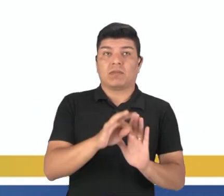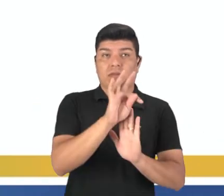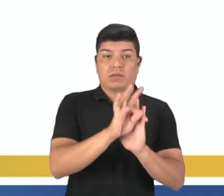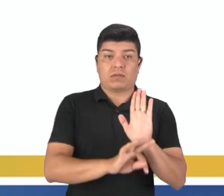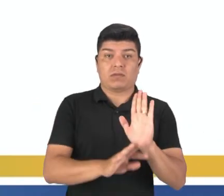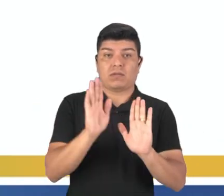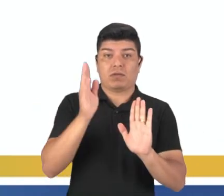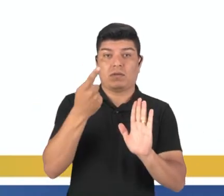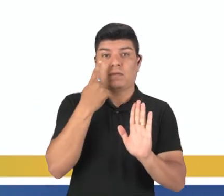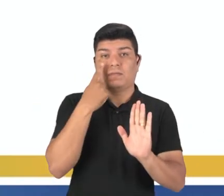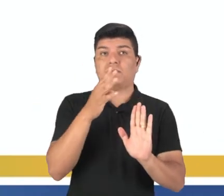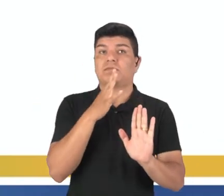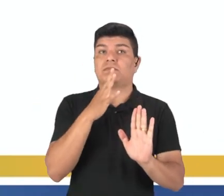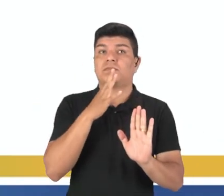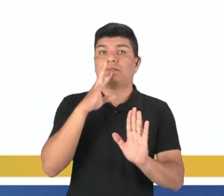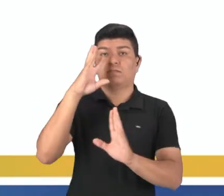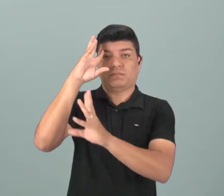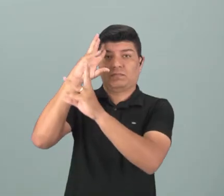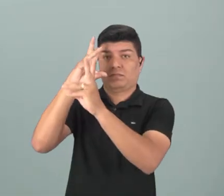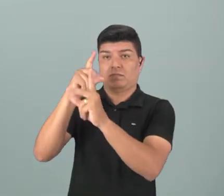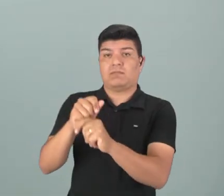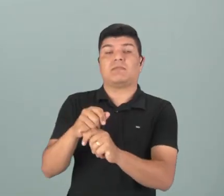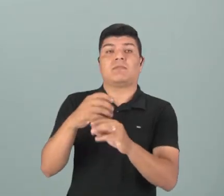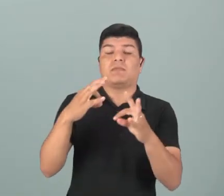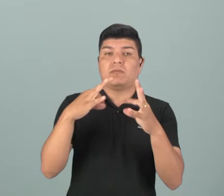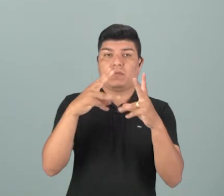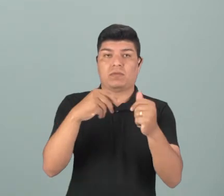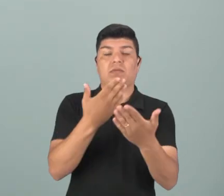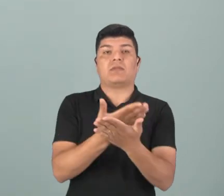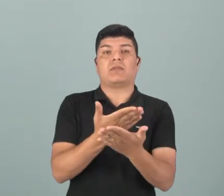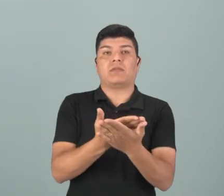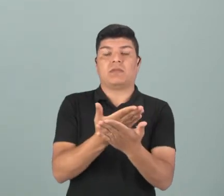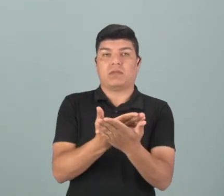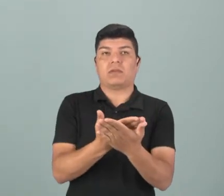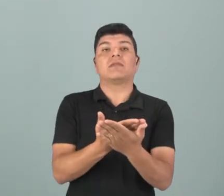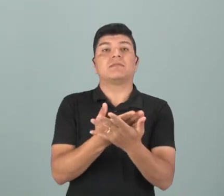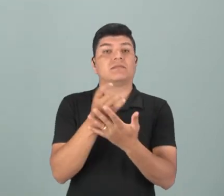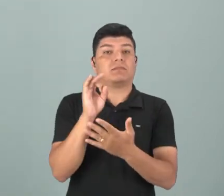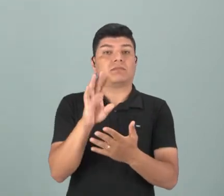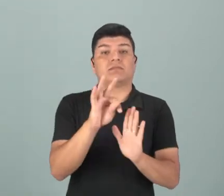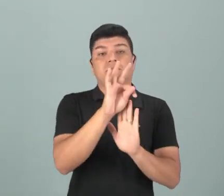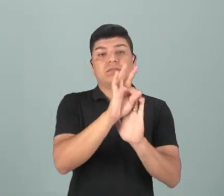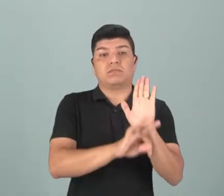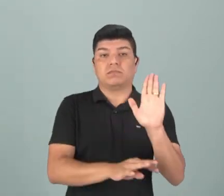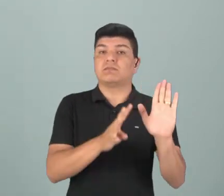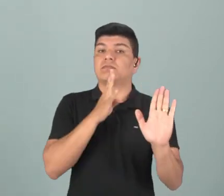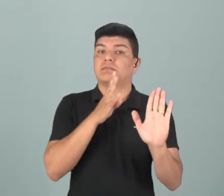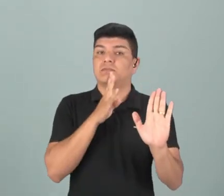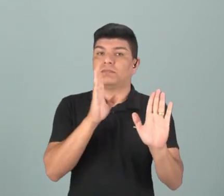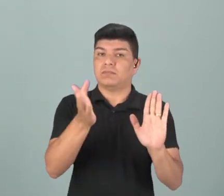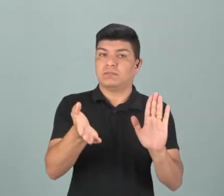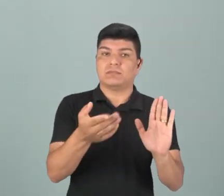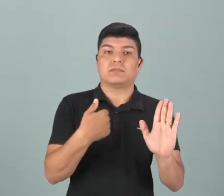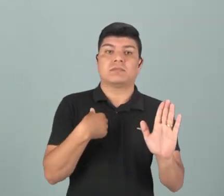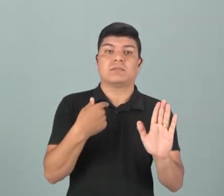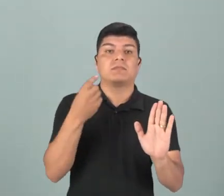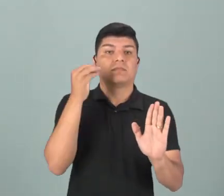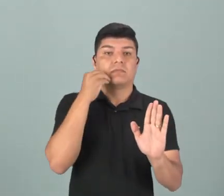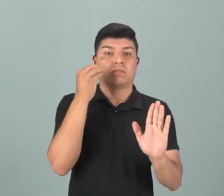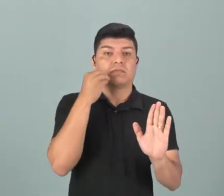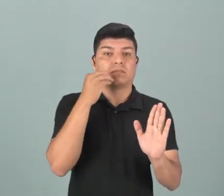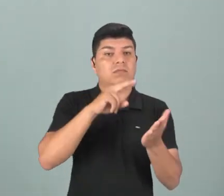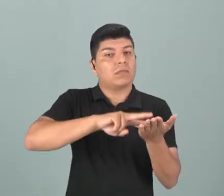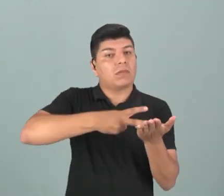texto que você já viram claro que é só relembrar nós estamos Relembrando as nossas aulas né A gente vai ver um texto que você já viram para fazer um